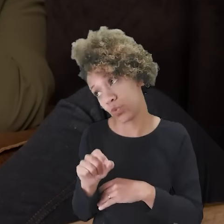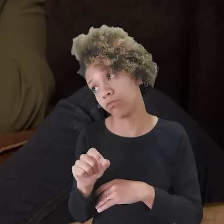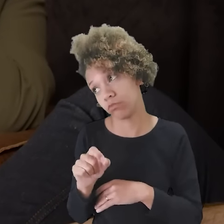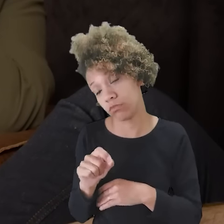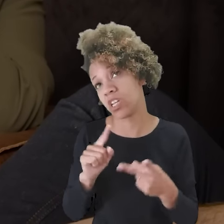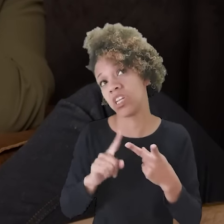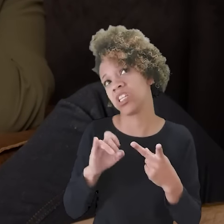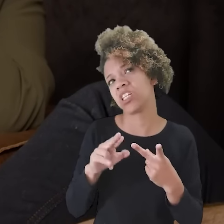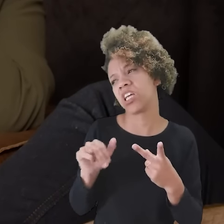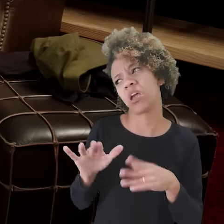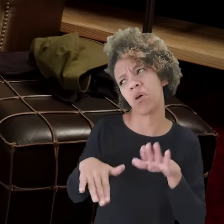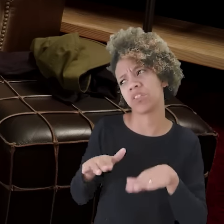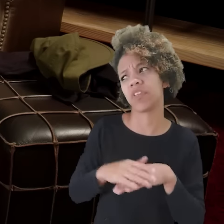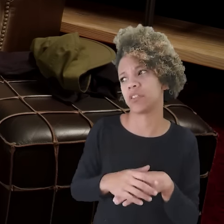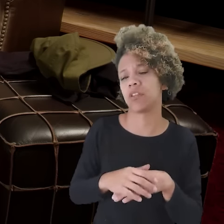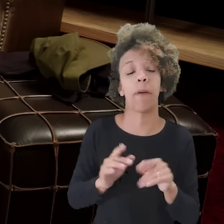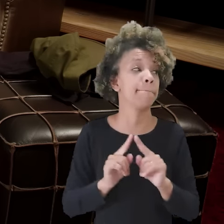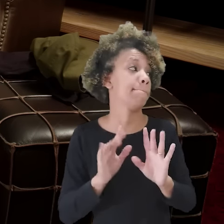Daniel realmente